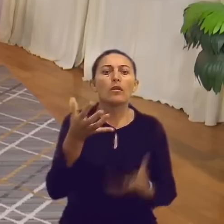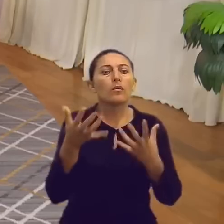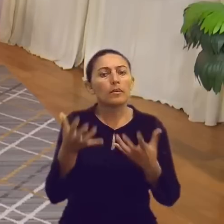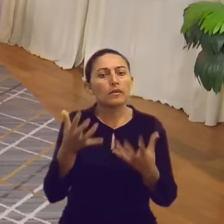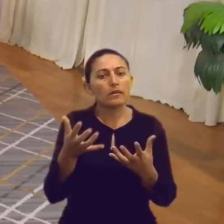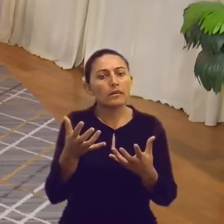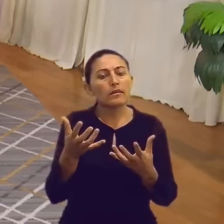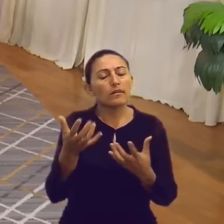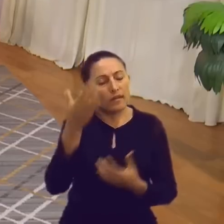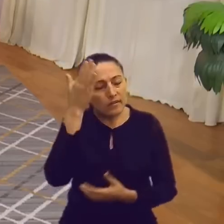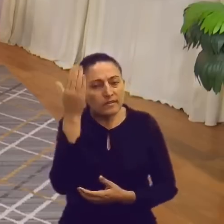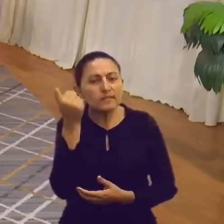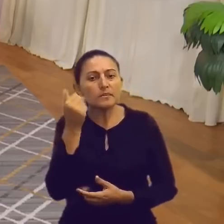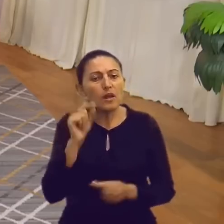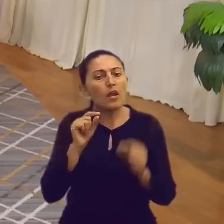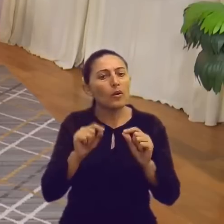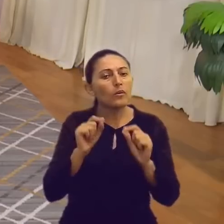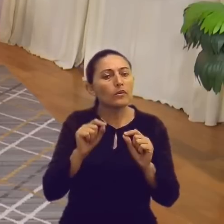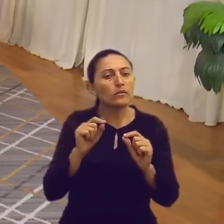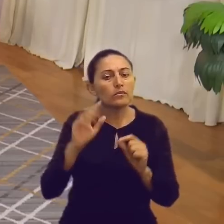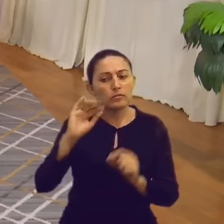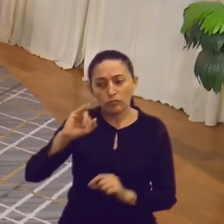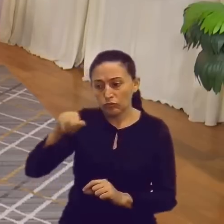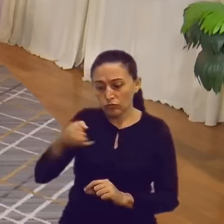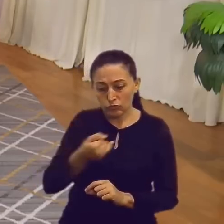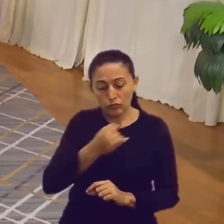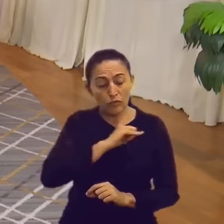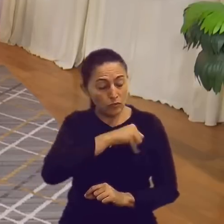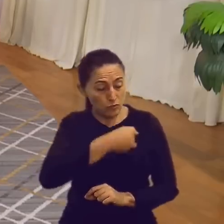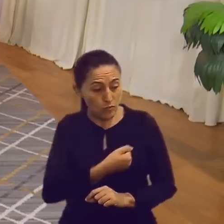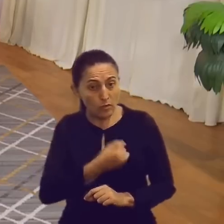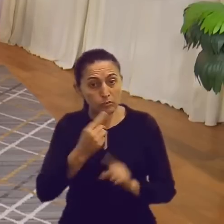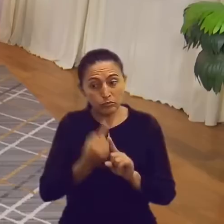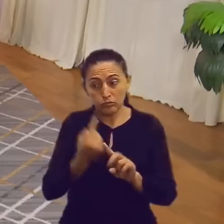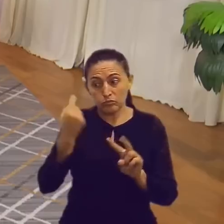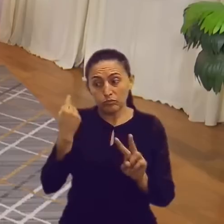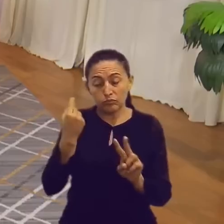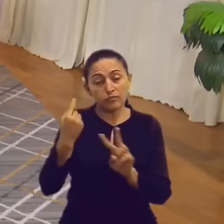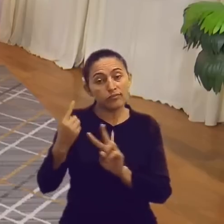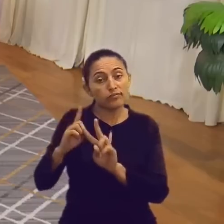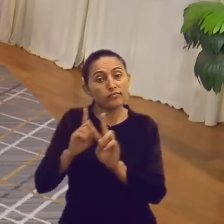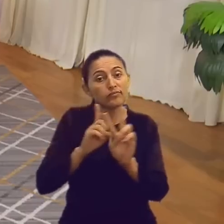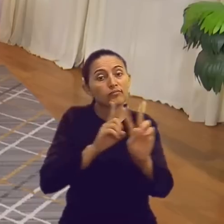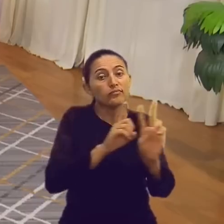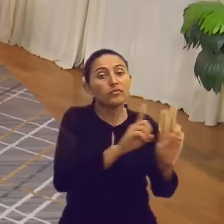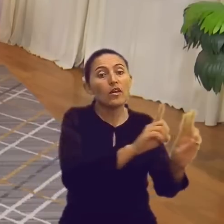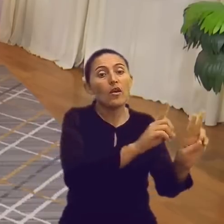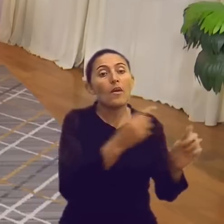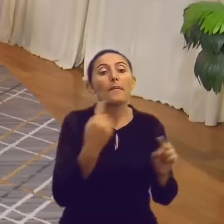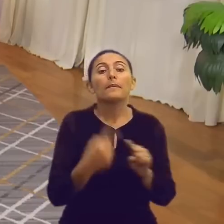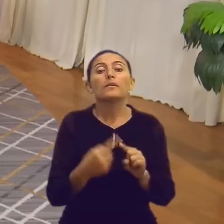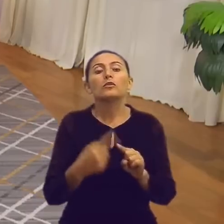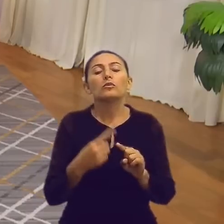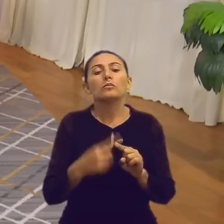também o que vai acontecer com João. Porque Jesus dissera até como Pedro iria